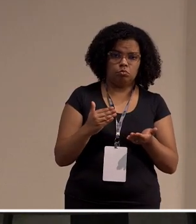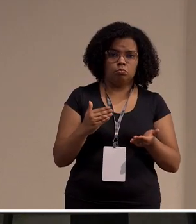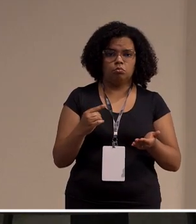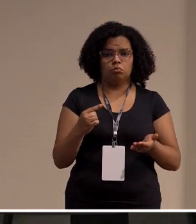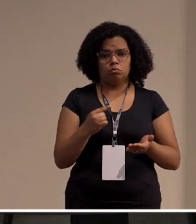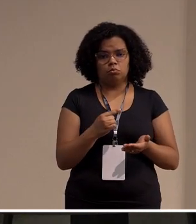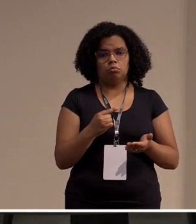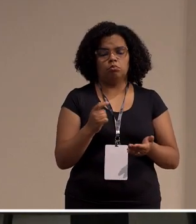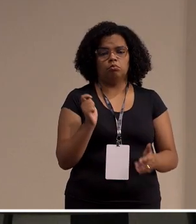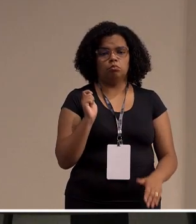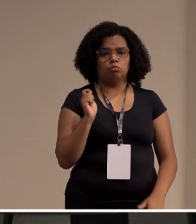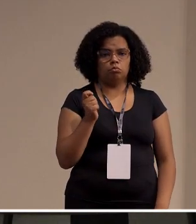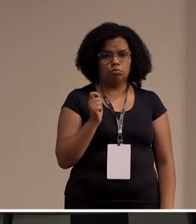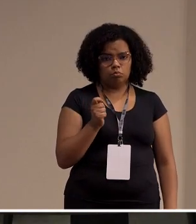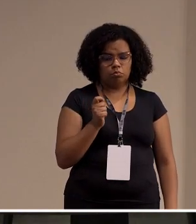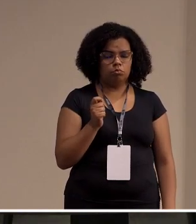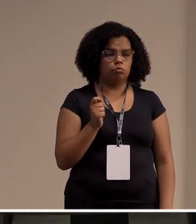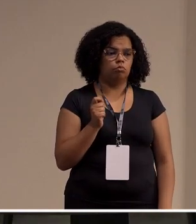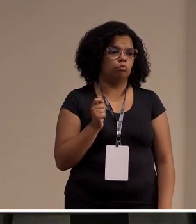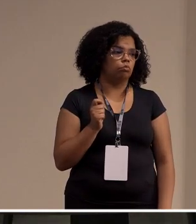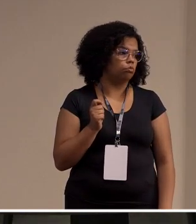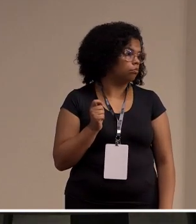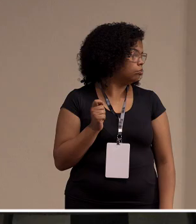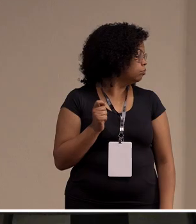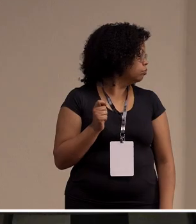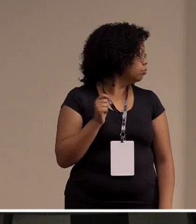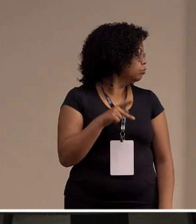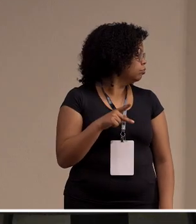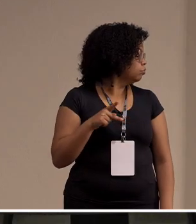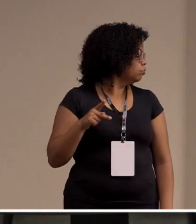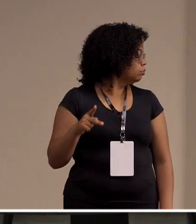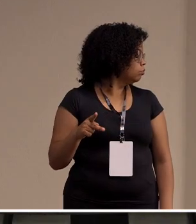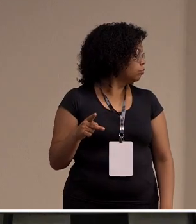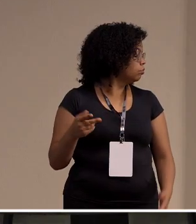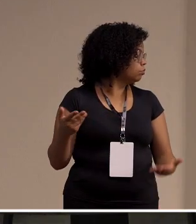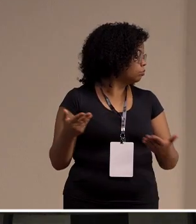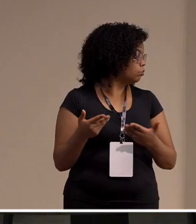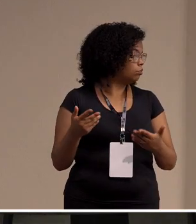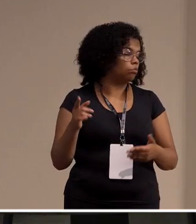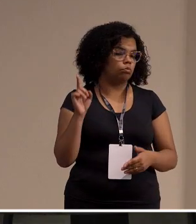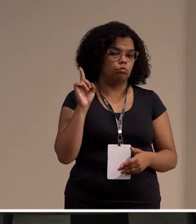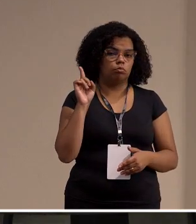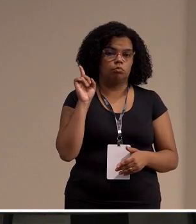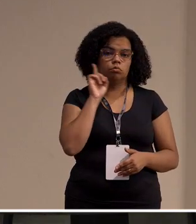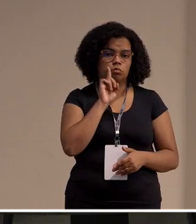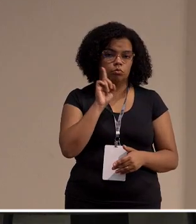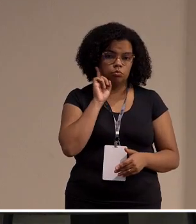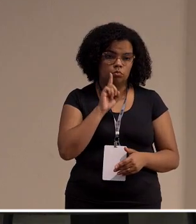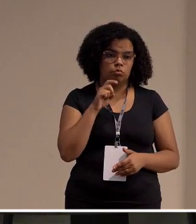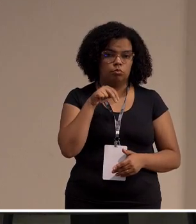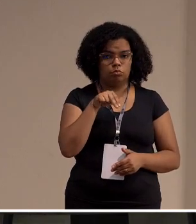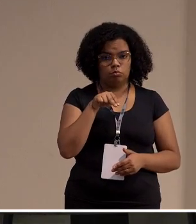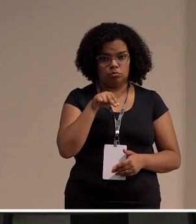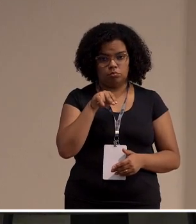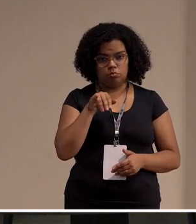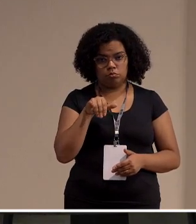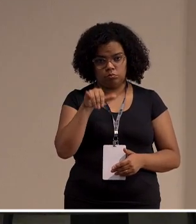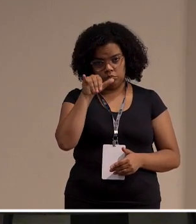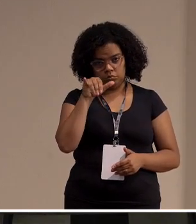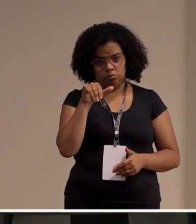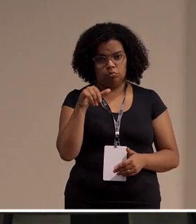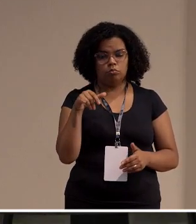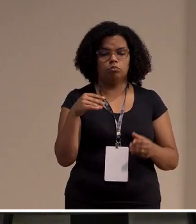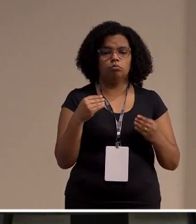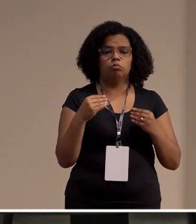escritor argentino, ele é professor, agora em Nova York, e, entre outros livros, ele publicou esse, que eu queria